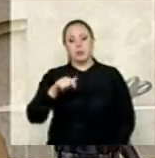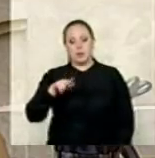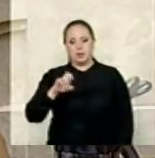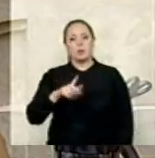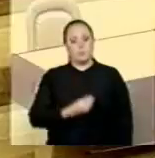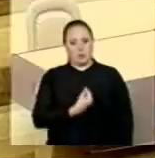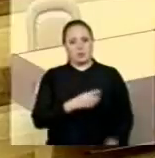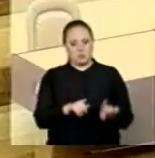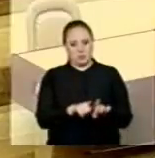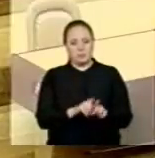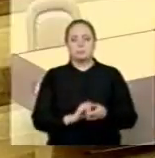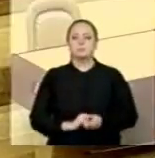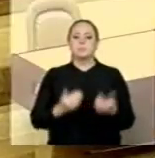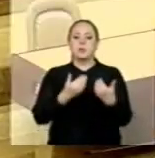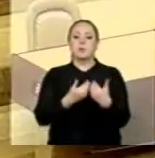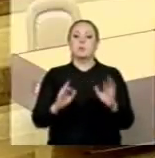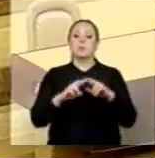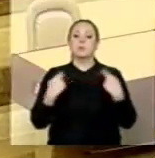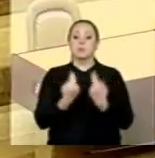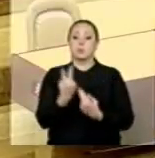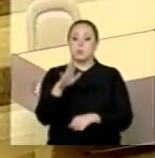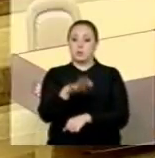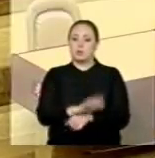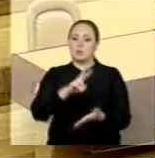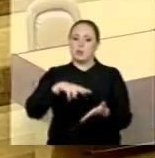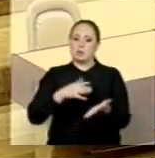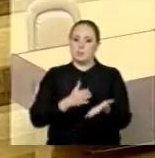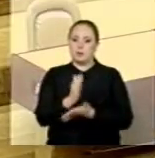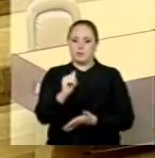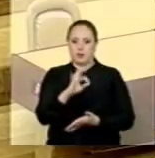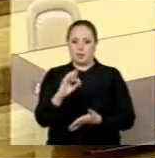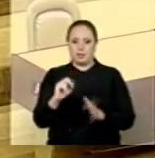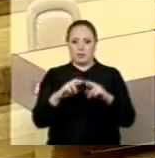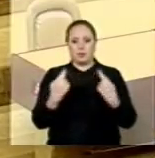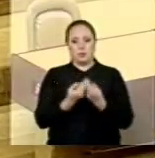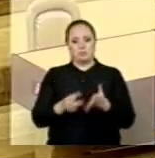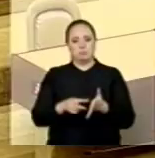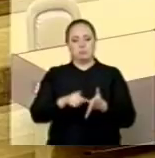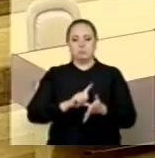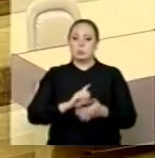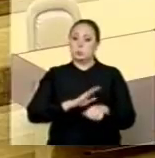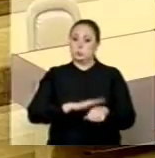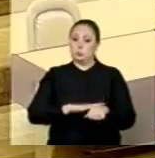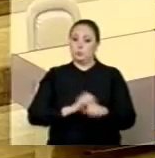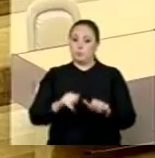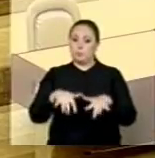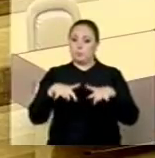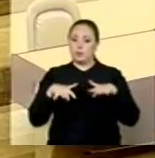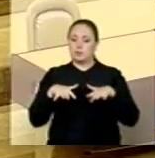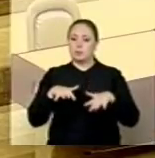Dodd. Abriu-se a sessão às 14 horas, sendo lida e aprovada a ata da sessão anterior. Na ocasião, o plenário